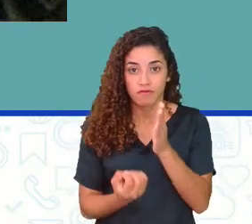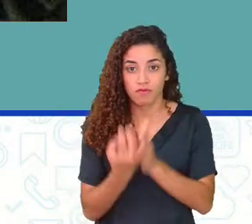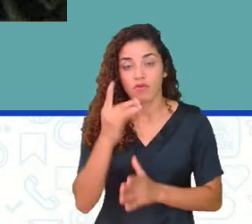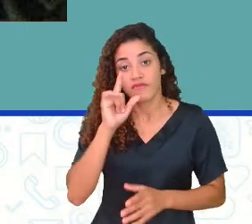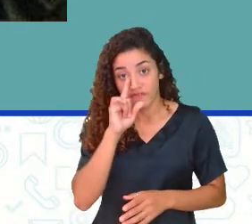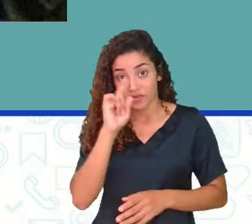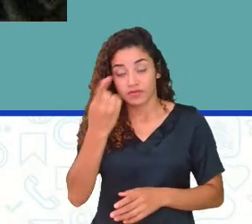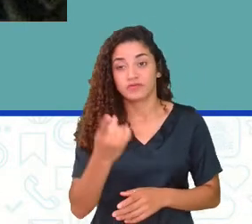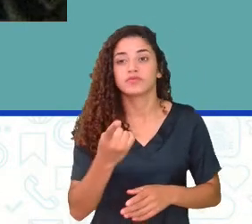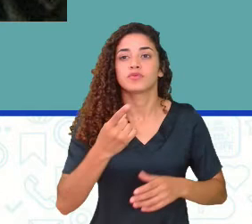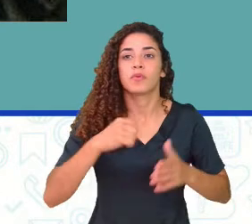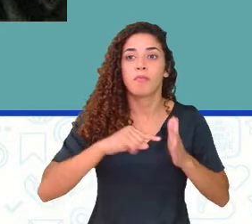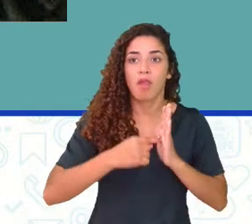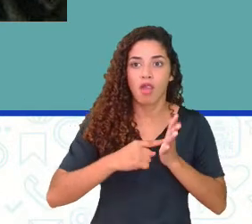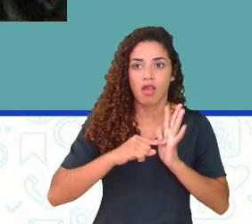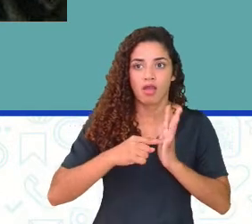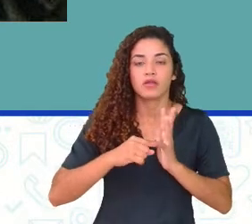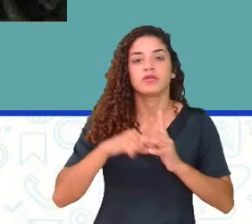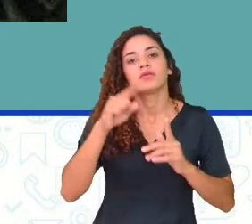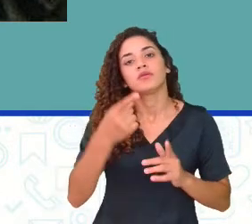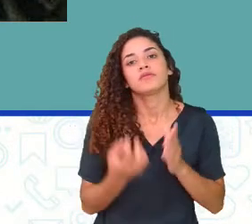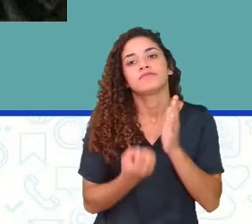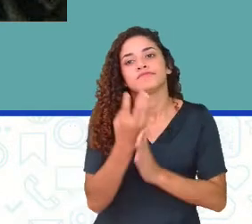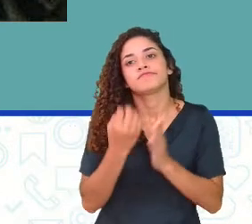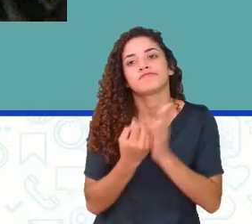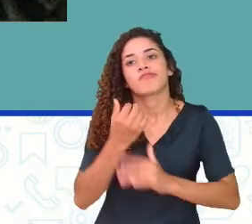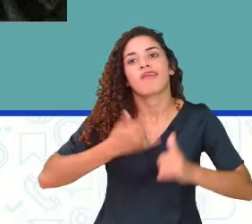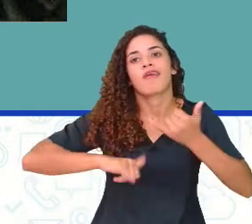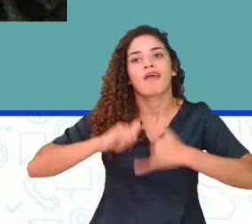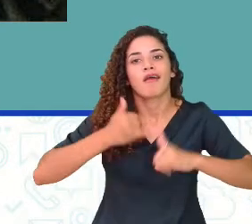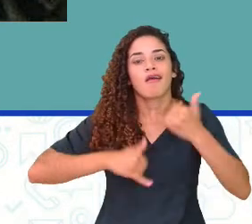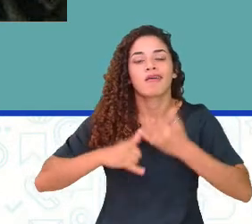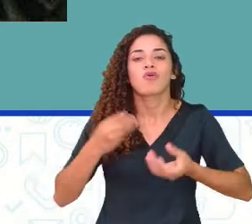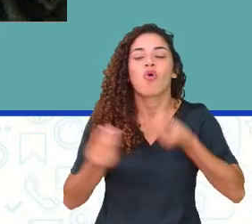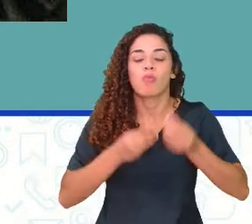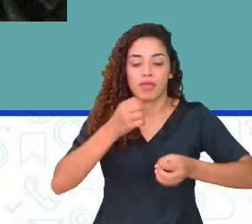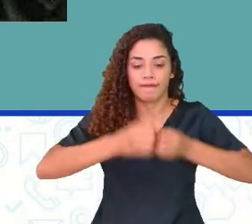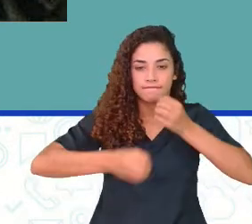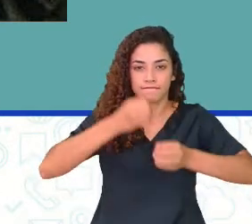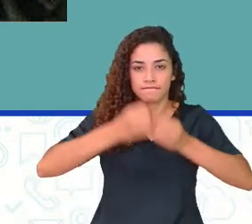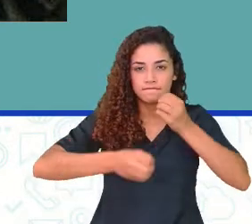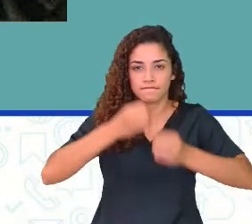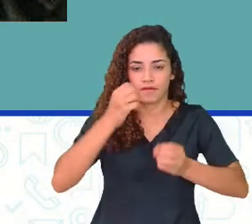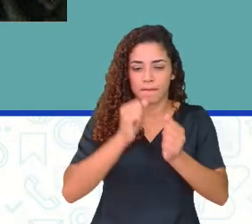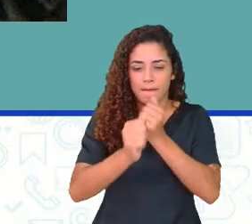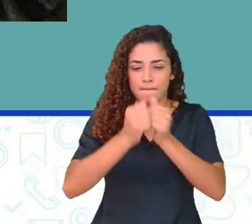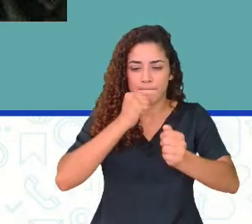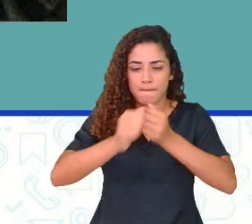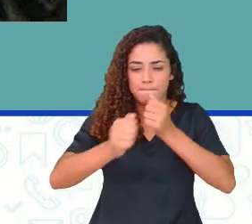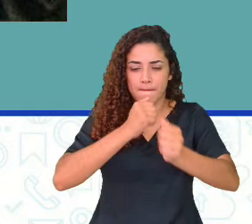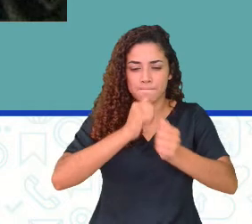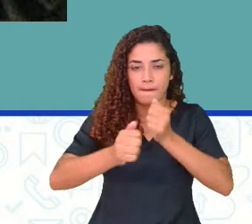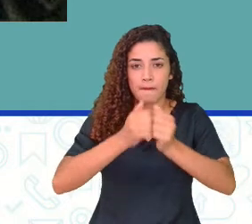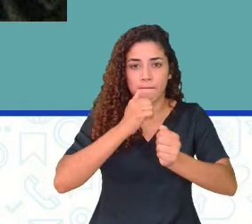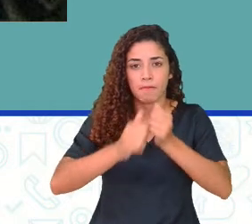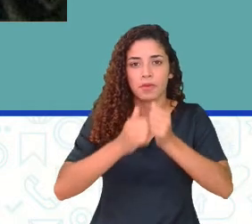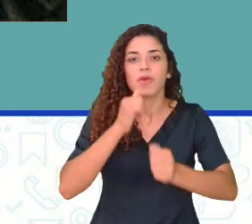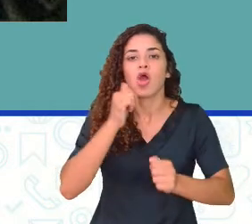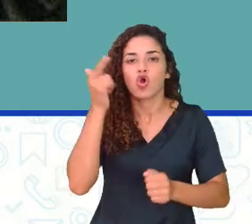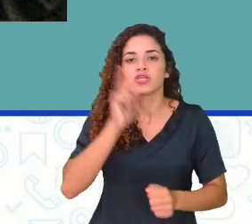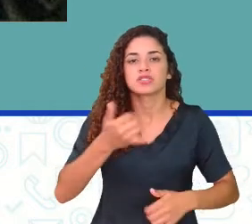cargas eletrostáticas por meio do atrito. Então, ele começou a esfregar, né, naquela